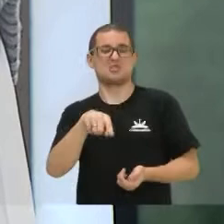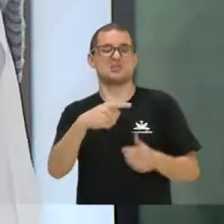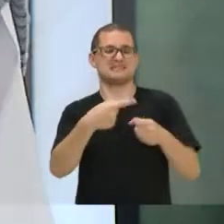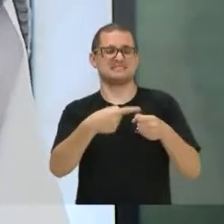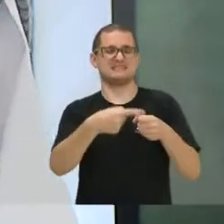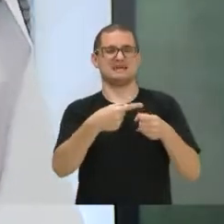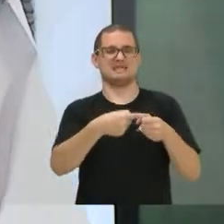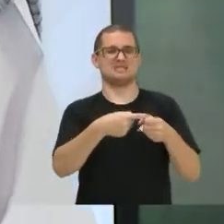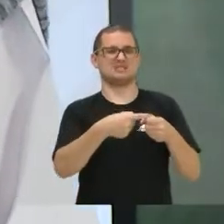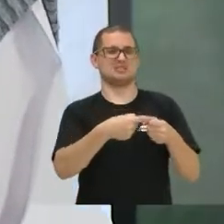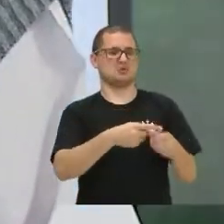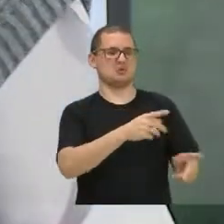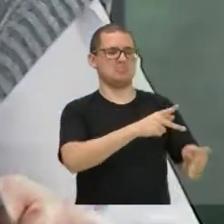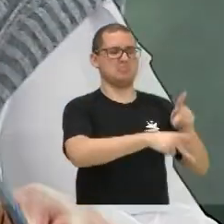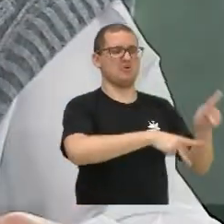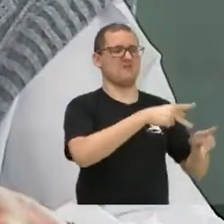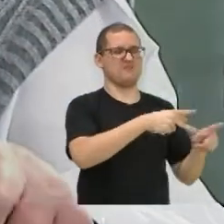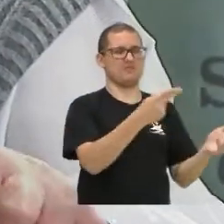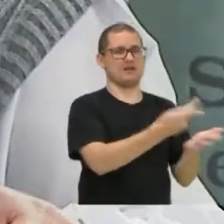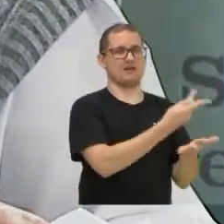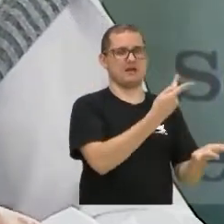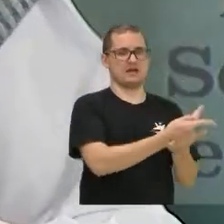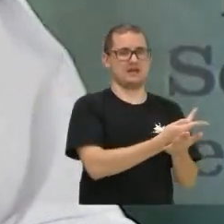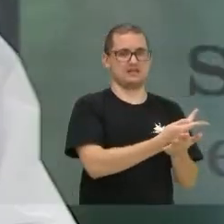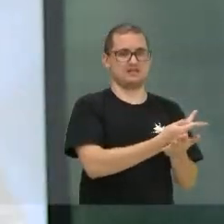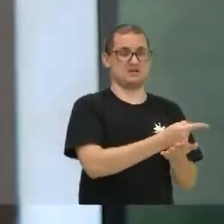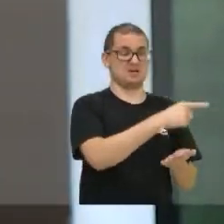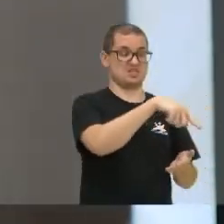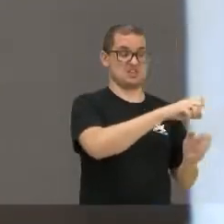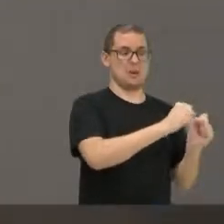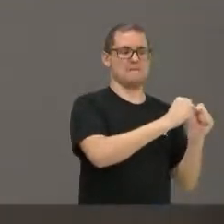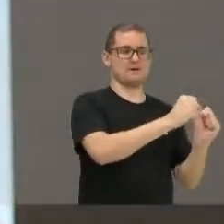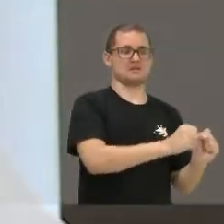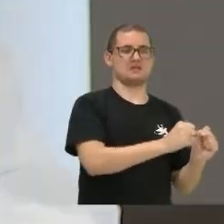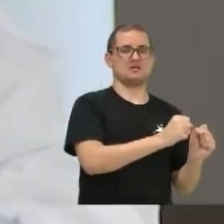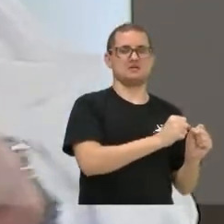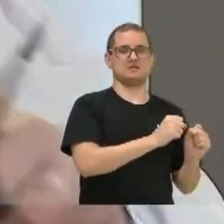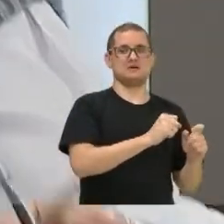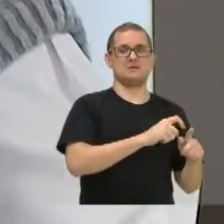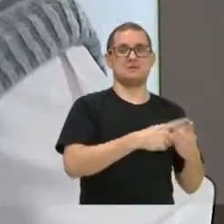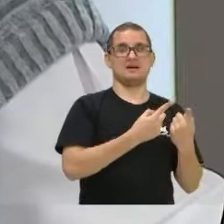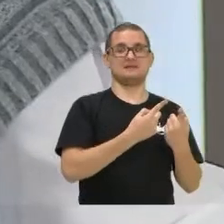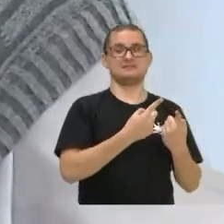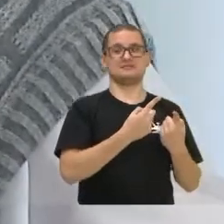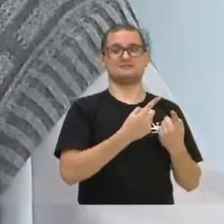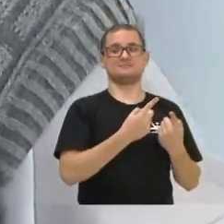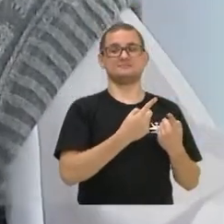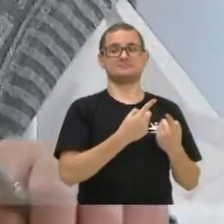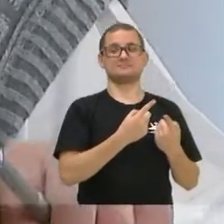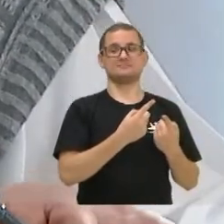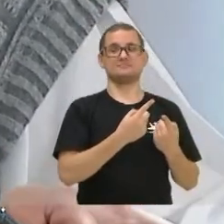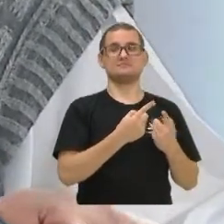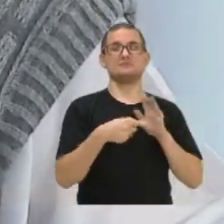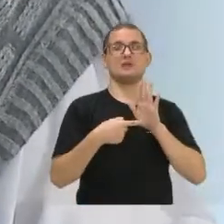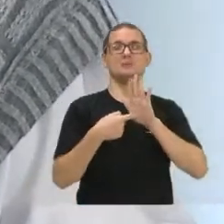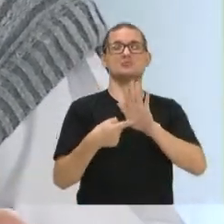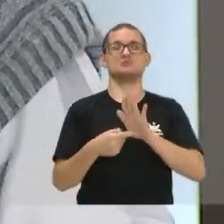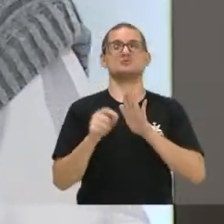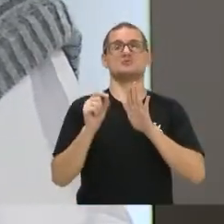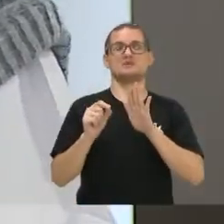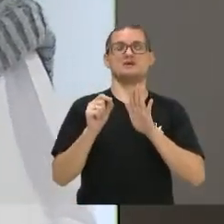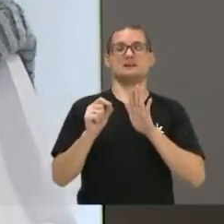destroem lá o lugar dos potentados se tornou os o teatro o